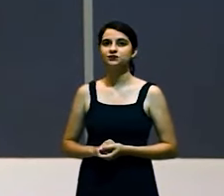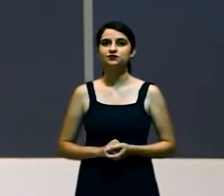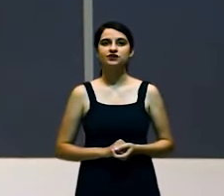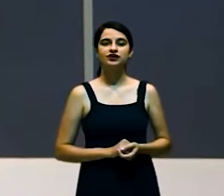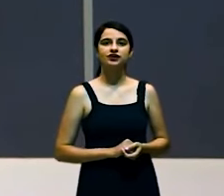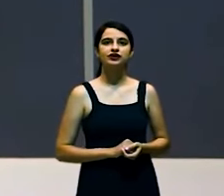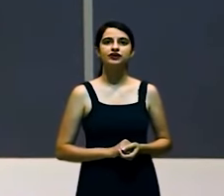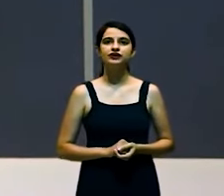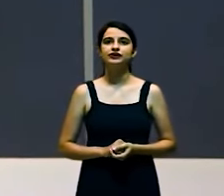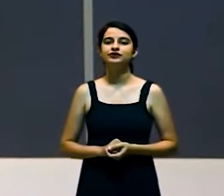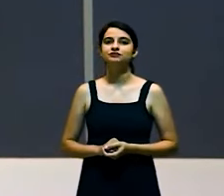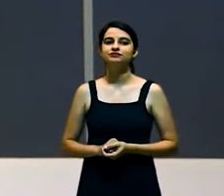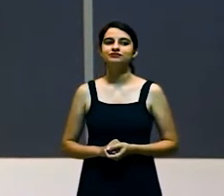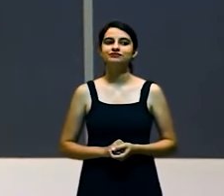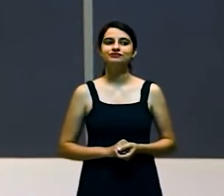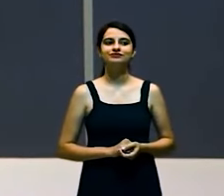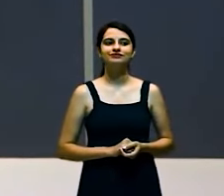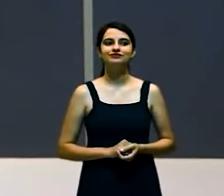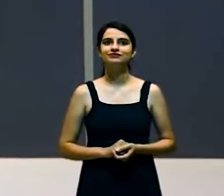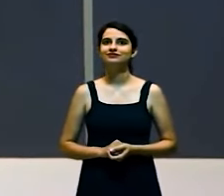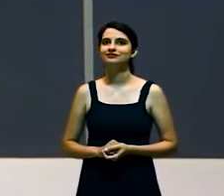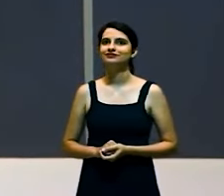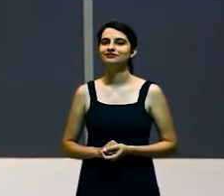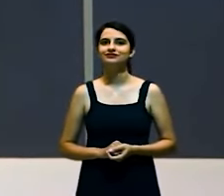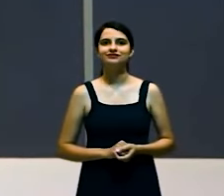O nosso horário já foi.